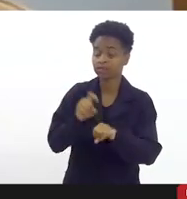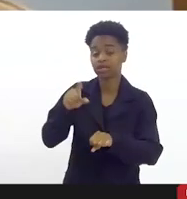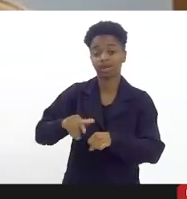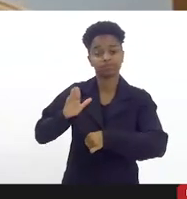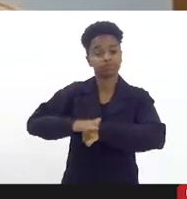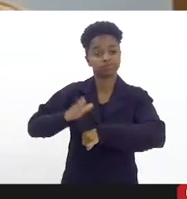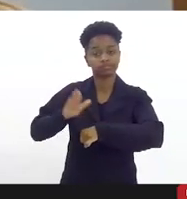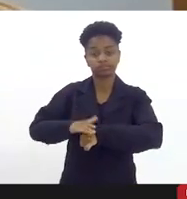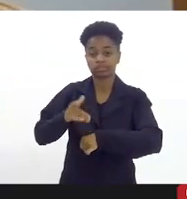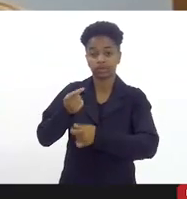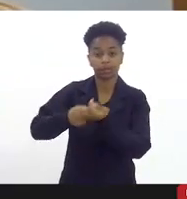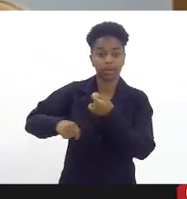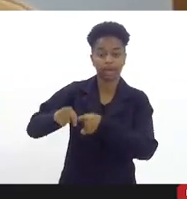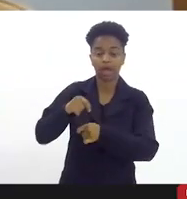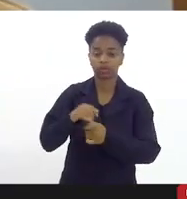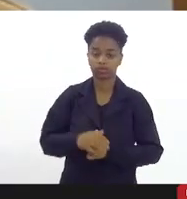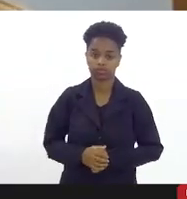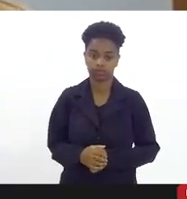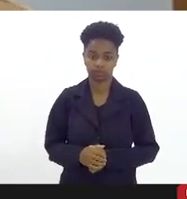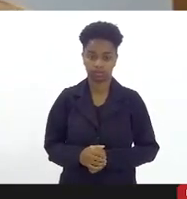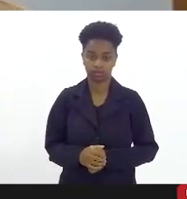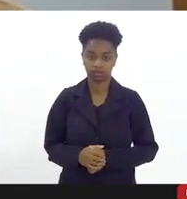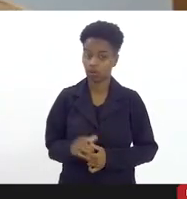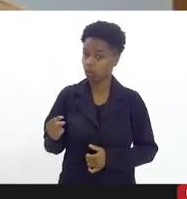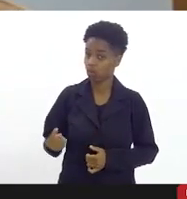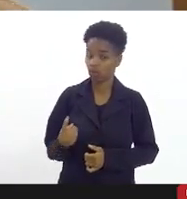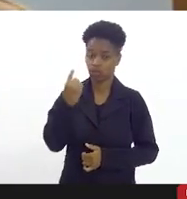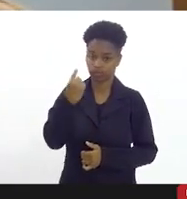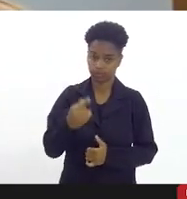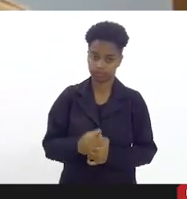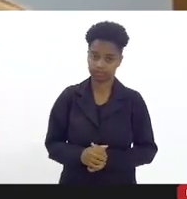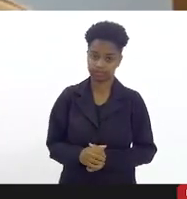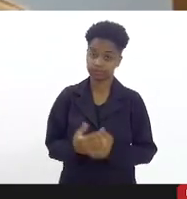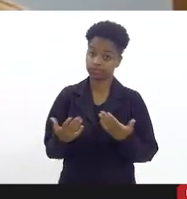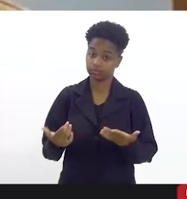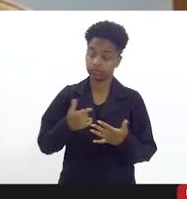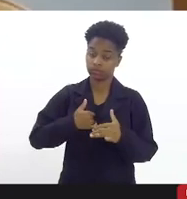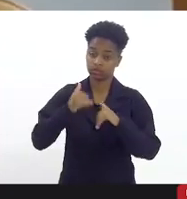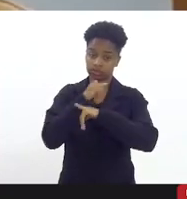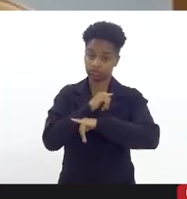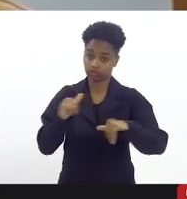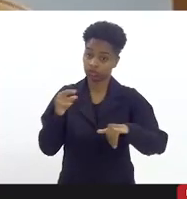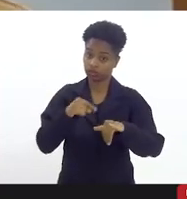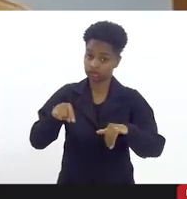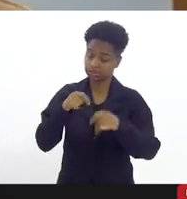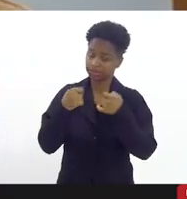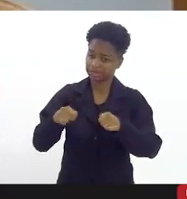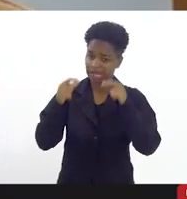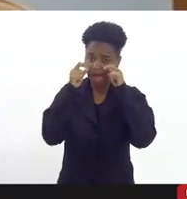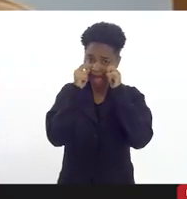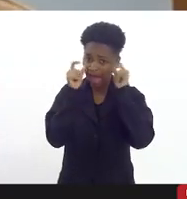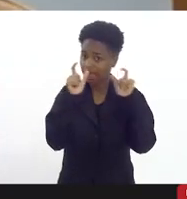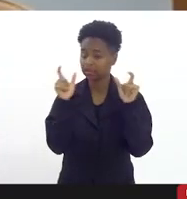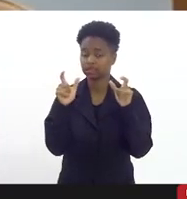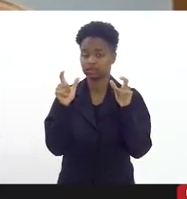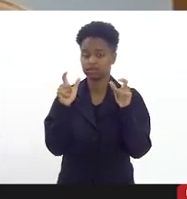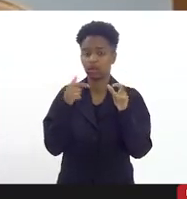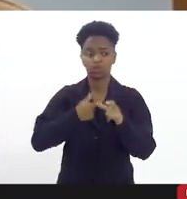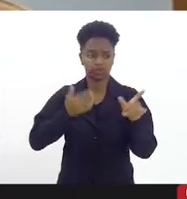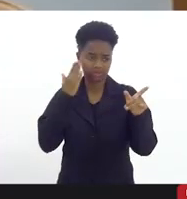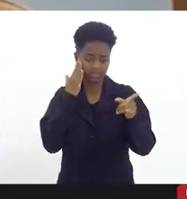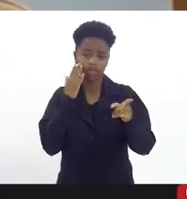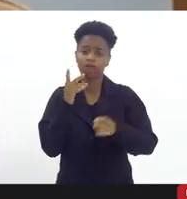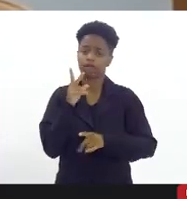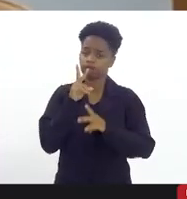simplesmente o mercado única exclusivamente Então queria deixar aqui Deputado um alerta ser da sua força seja